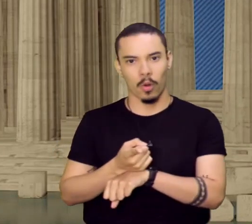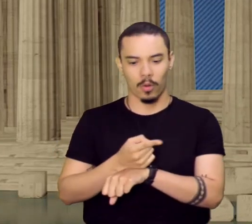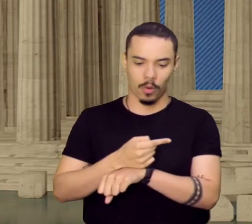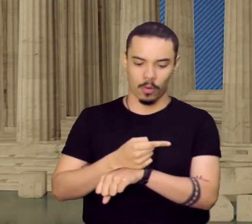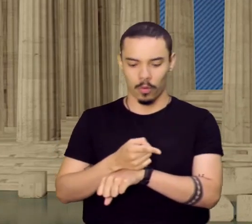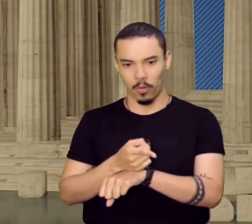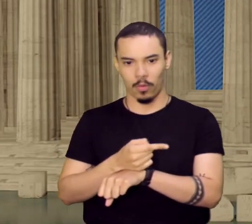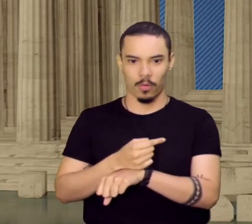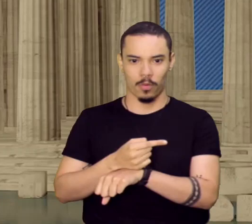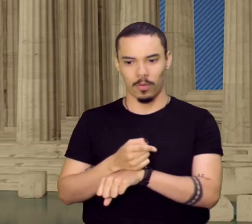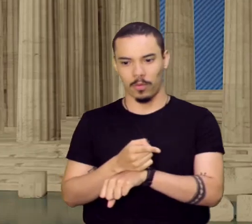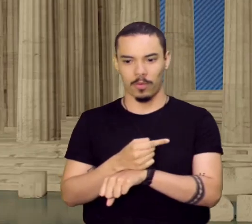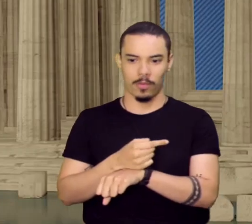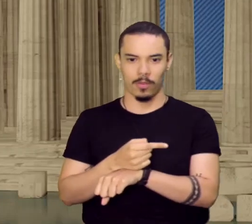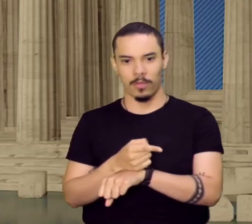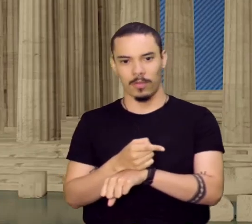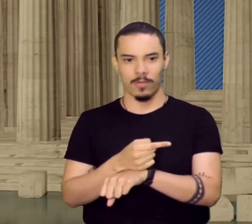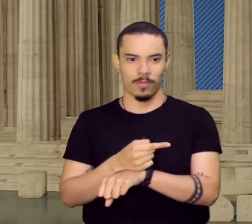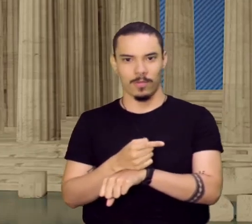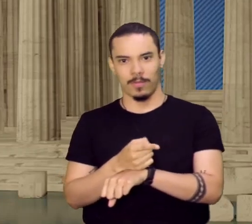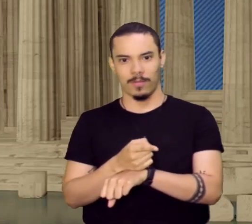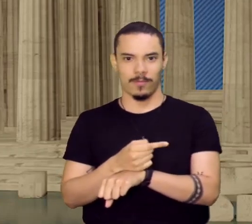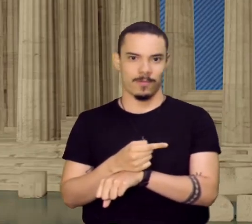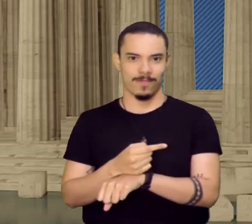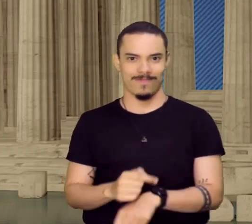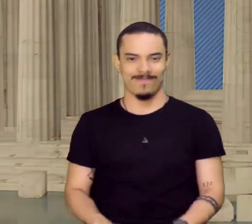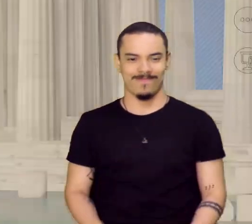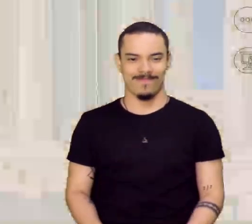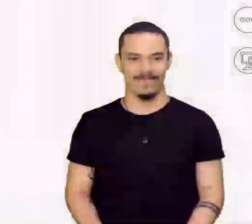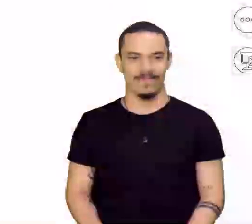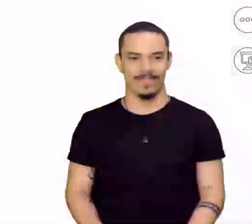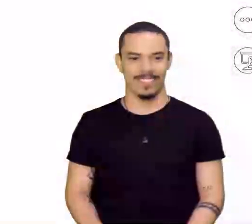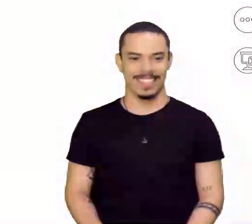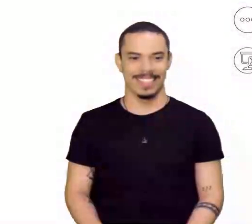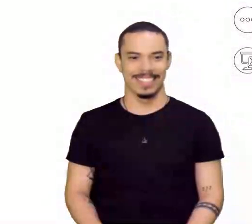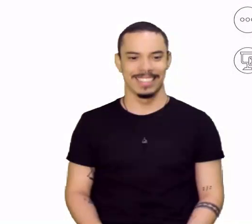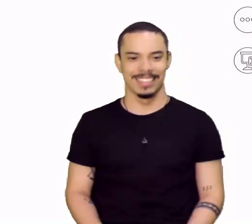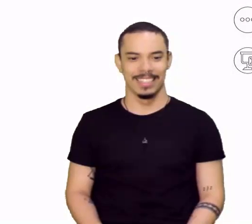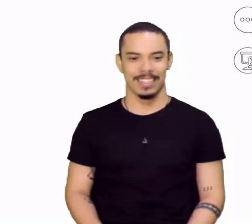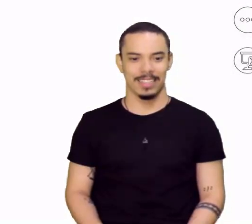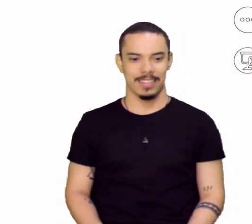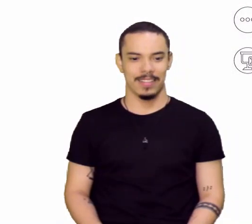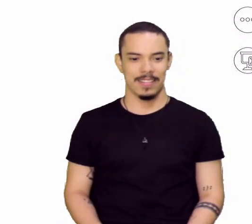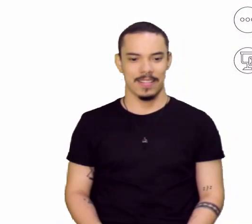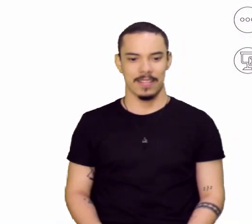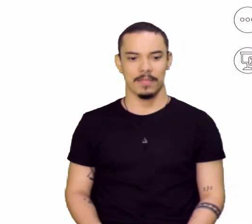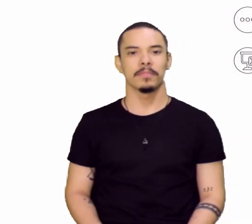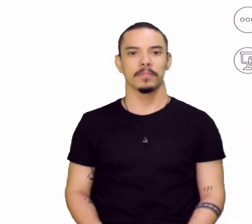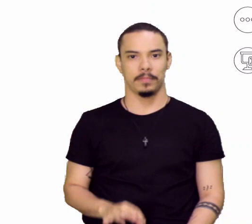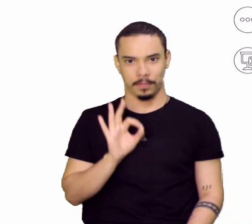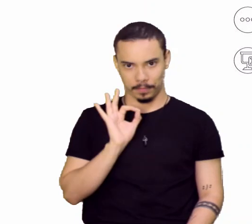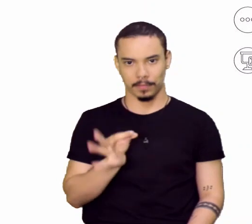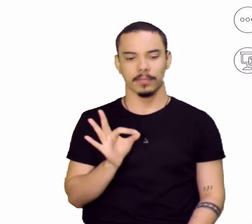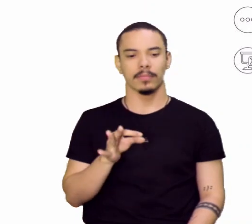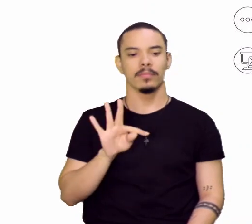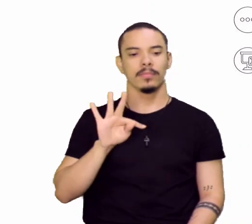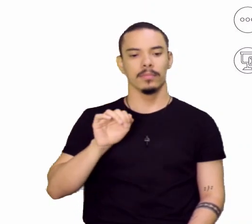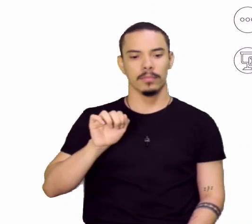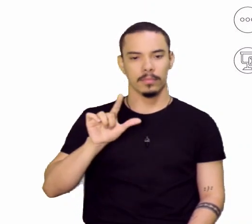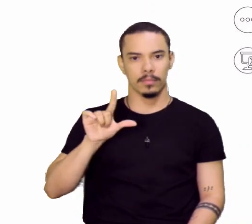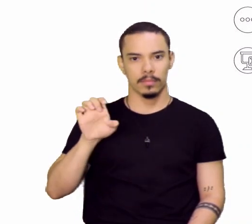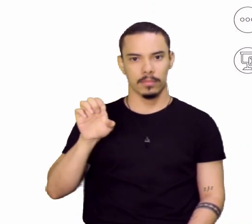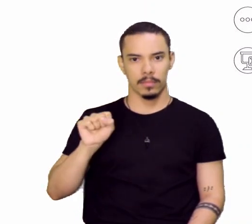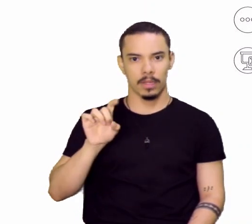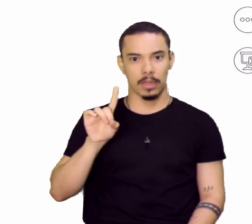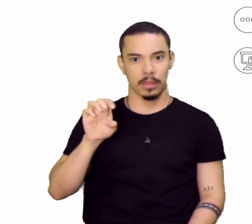6, 7, 8, 9, 10. Vamos lá? A resposta, olha aí. Tales de Mileto. Ele